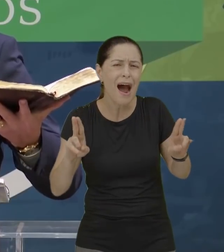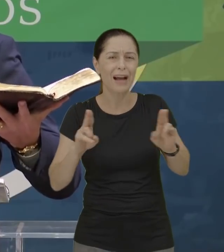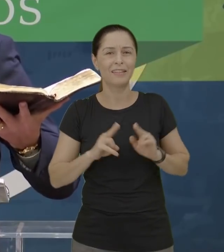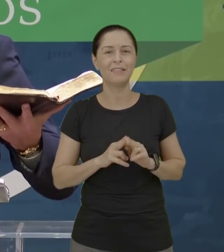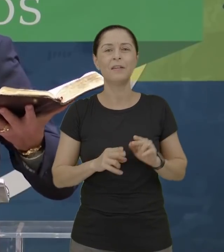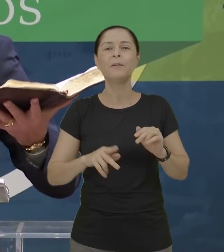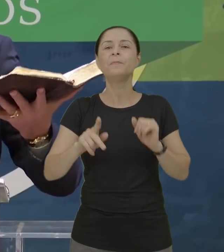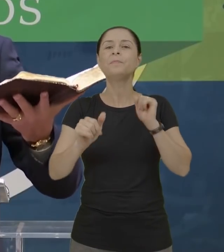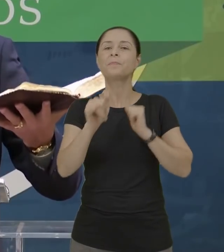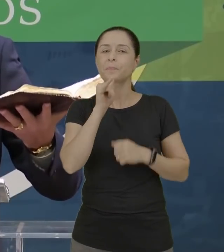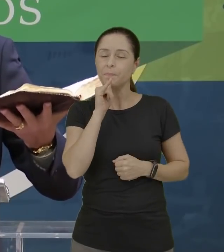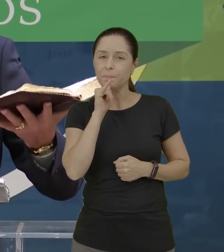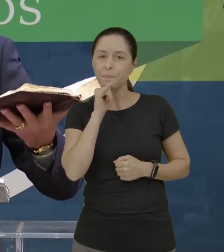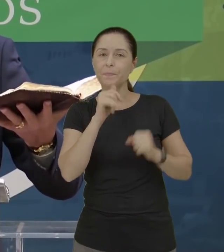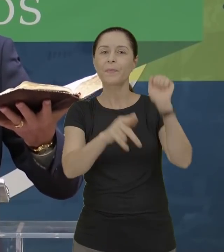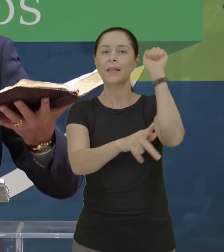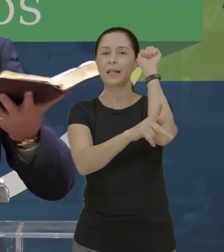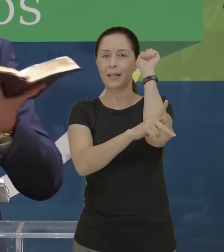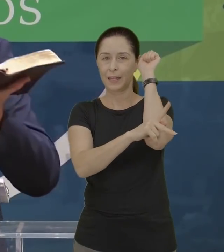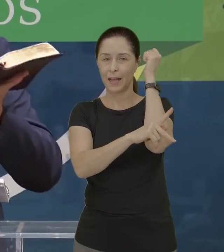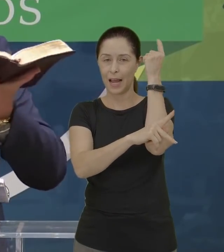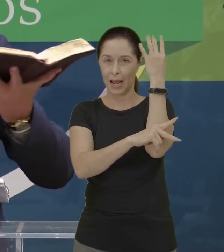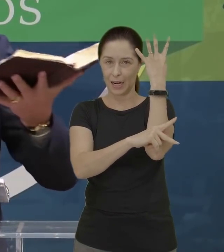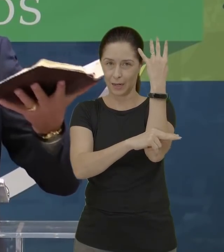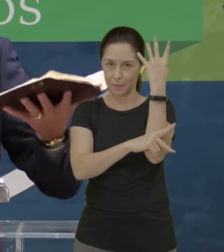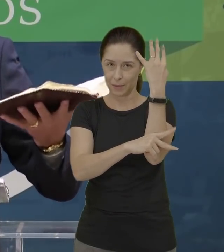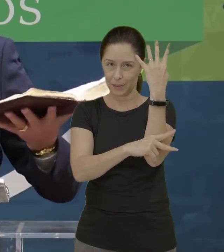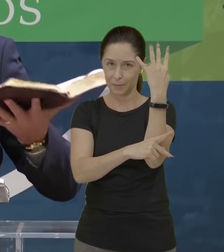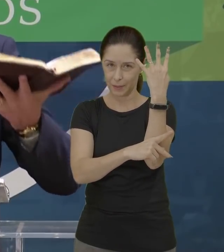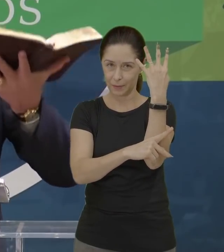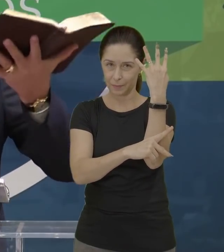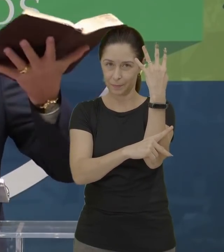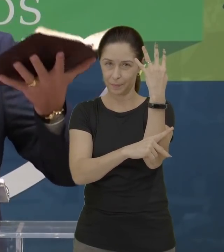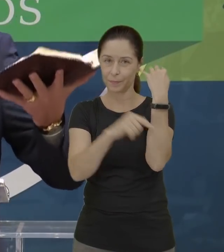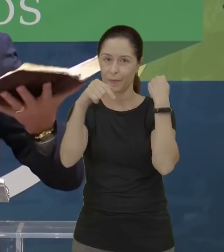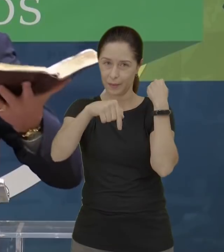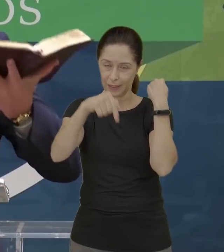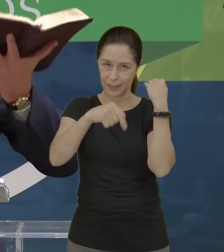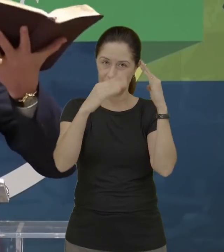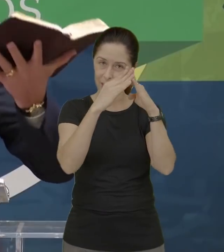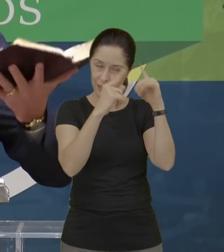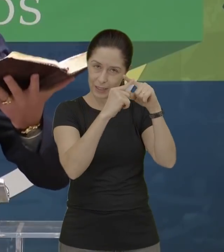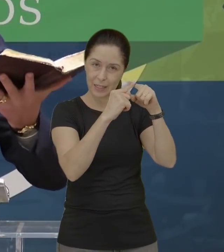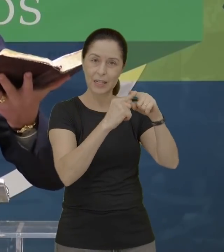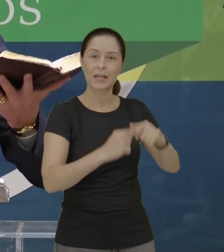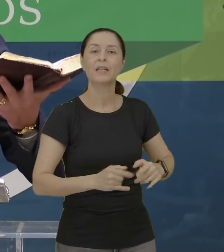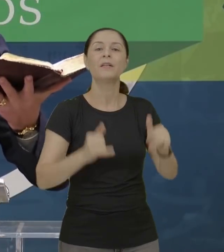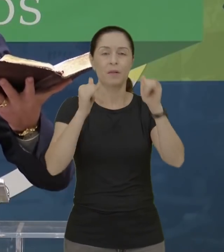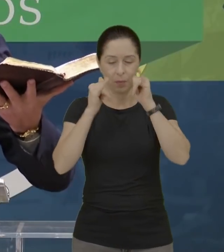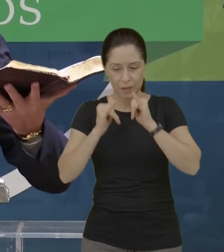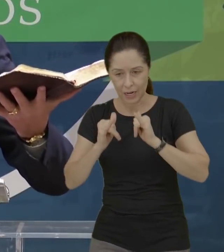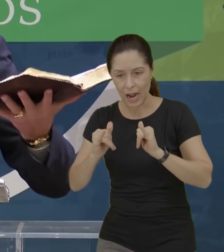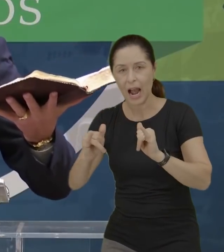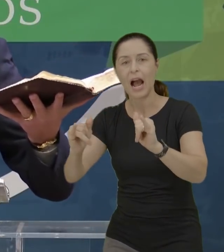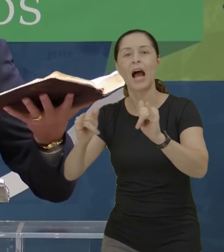pregado o Evangelho, tem falado do amor. Mas se eu falasse apenas de amor aqui, de forma teórica,